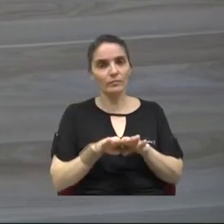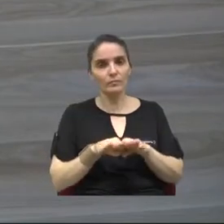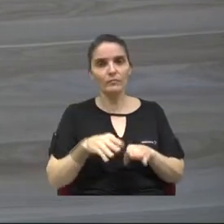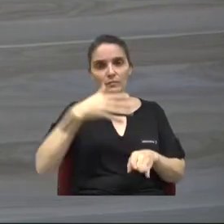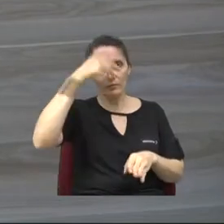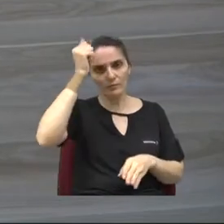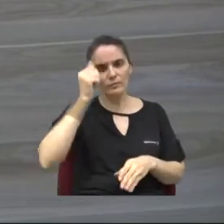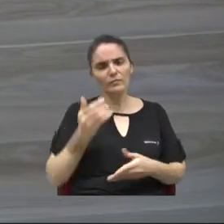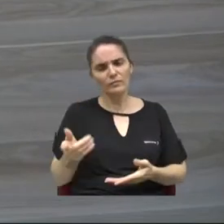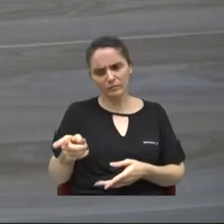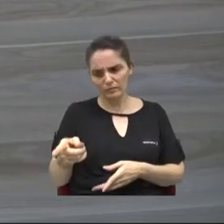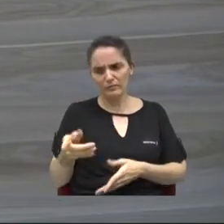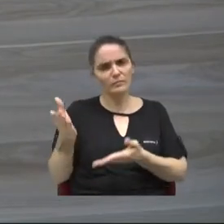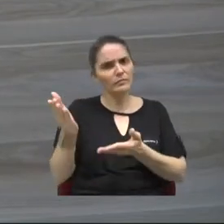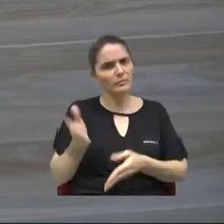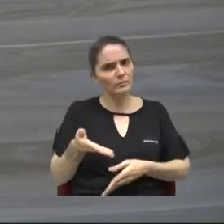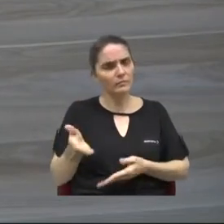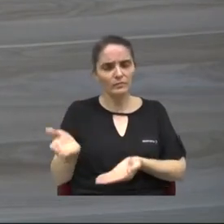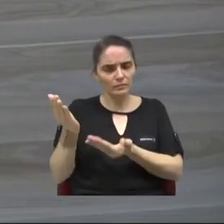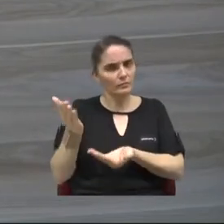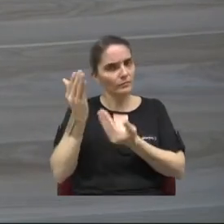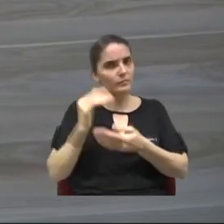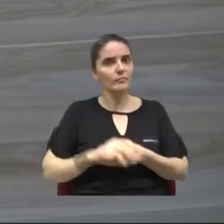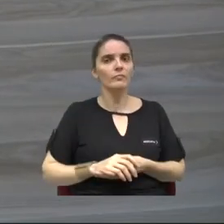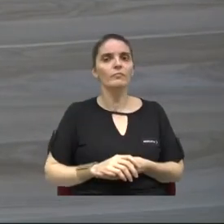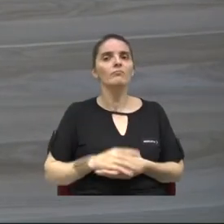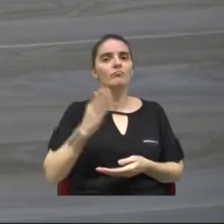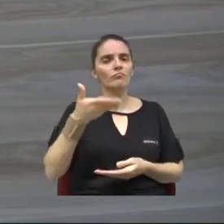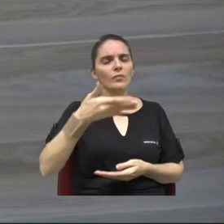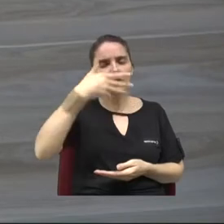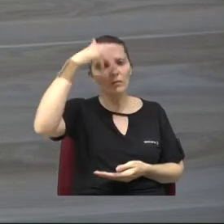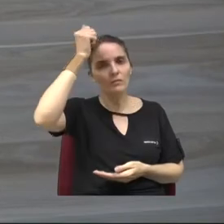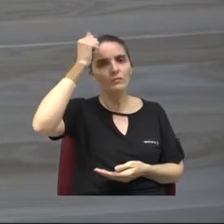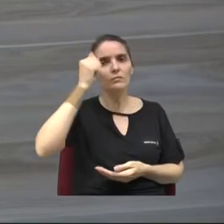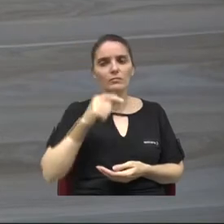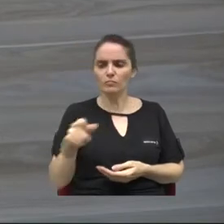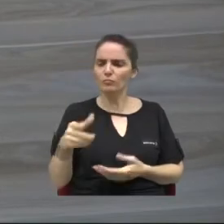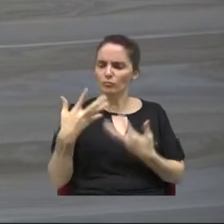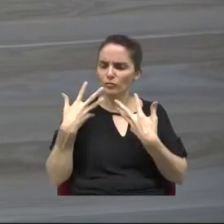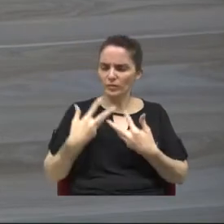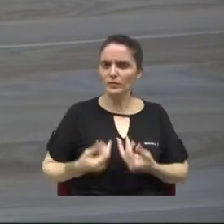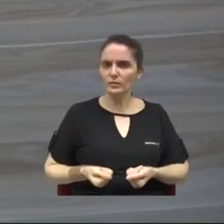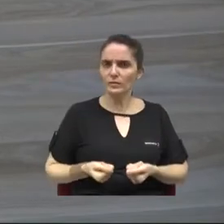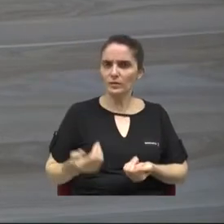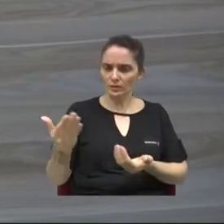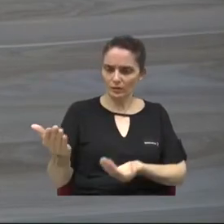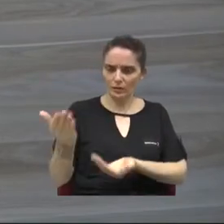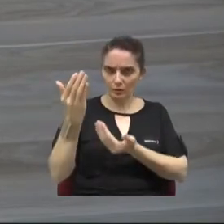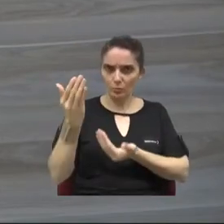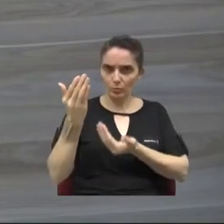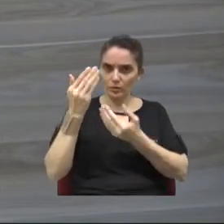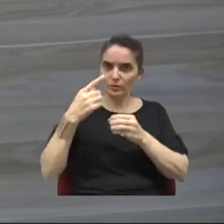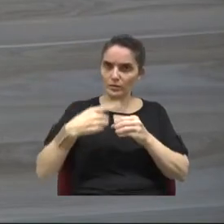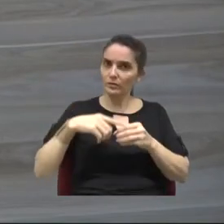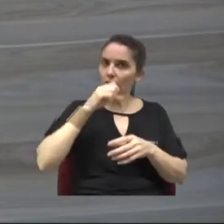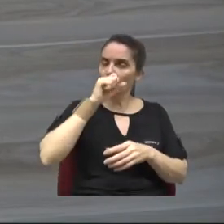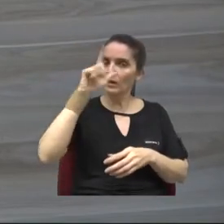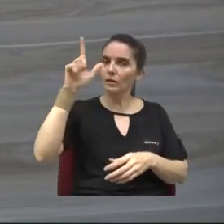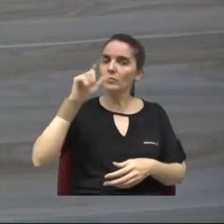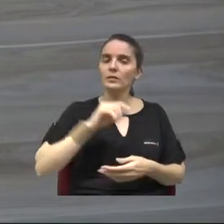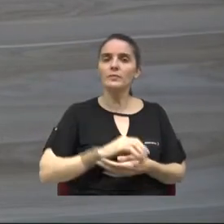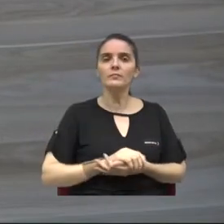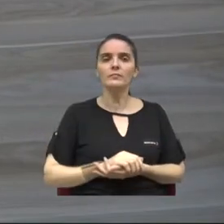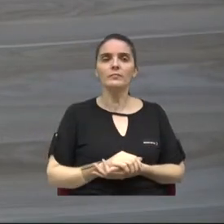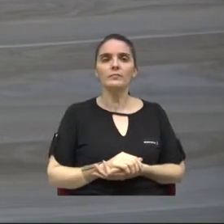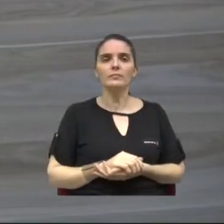foi homenageado? Ele falou, não. Eu falei, eu quero ver se o senhor aceita essa homenagem da cidade de Limeira,